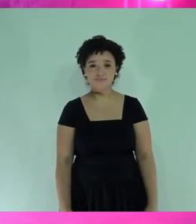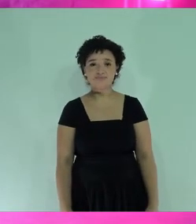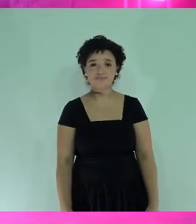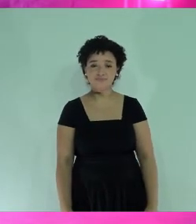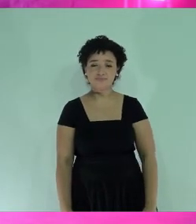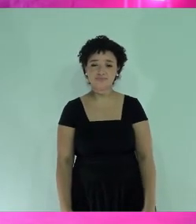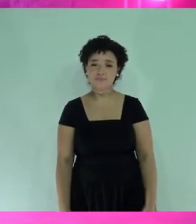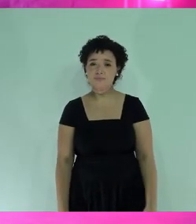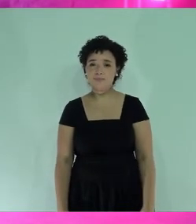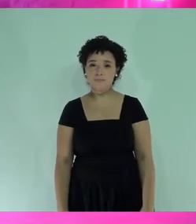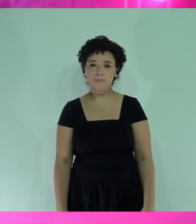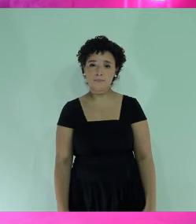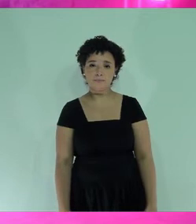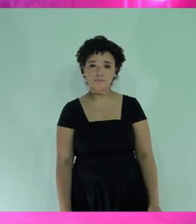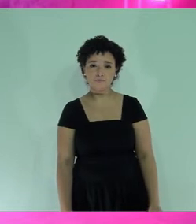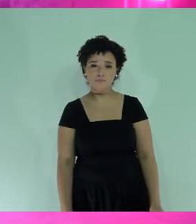Oh, meu